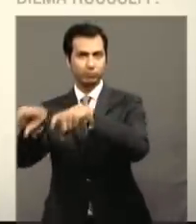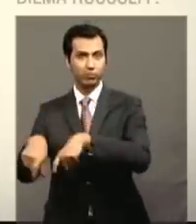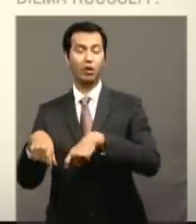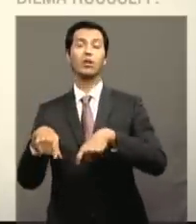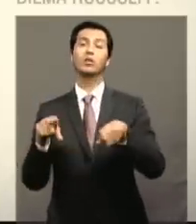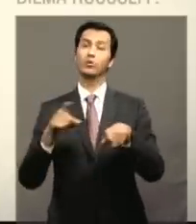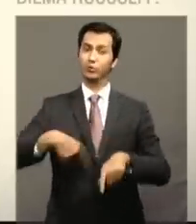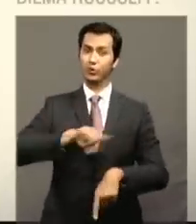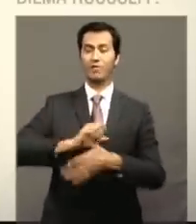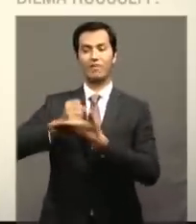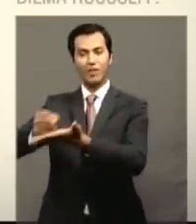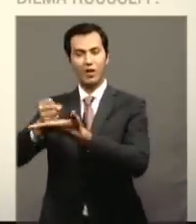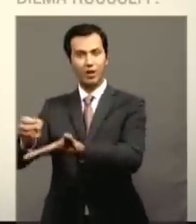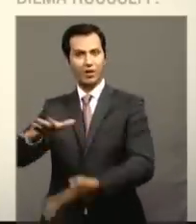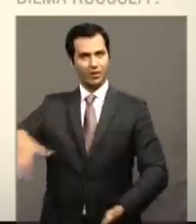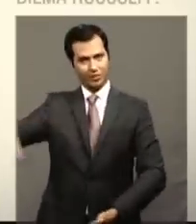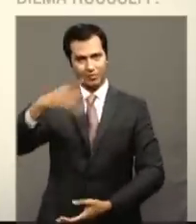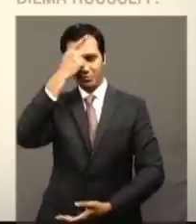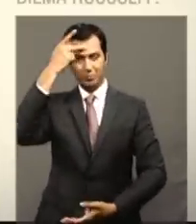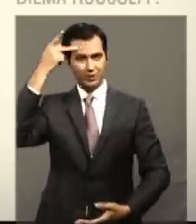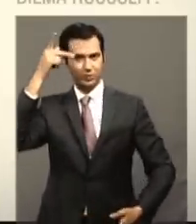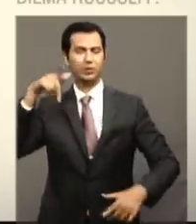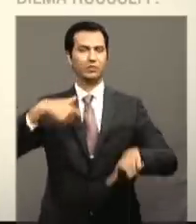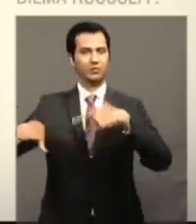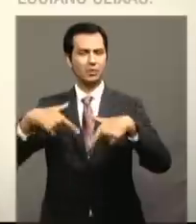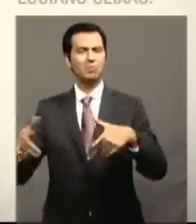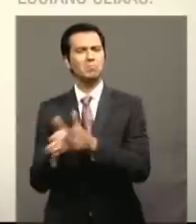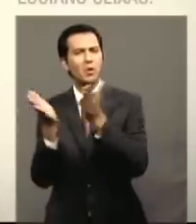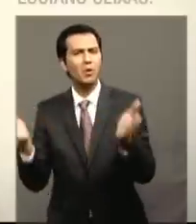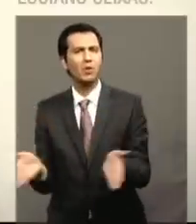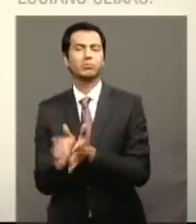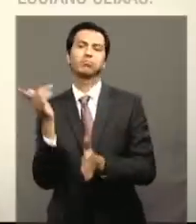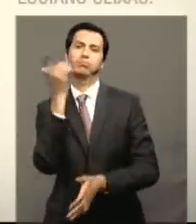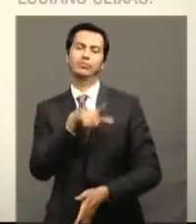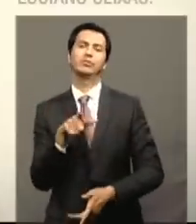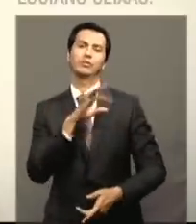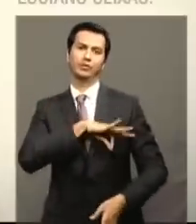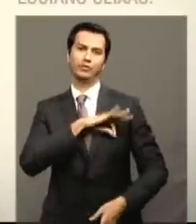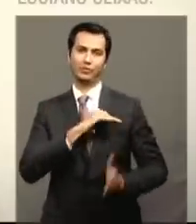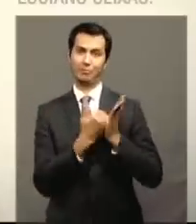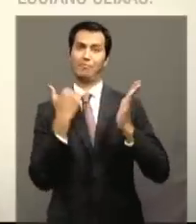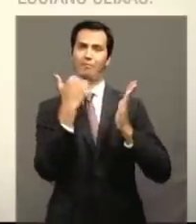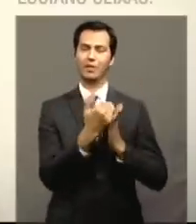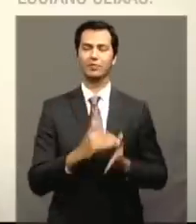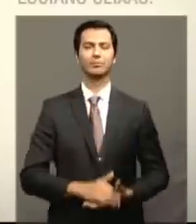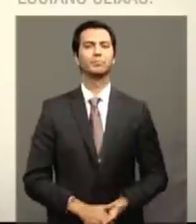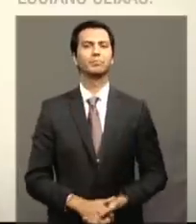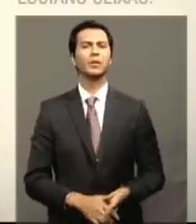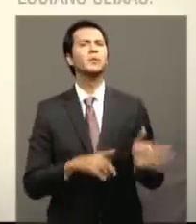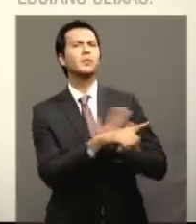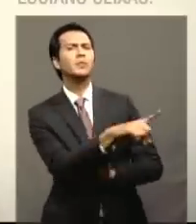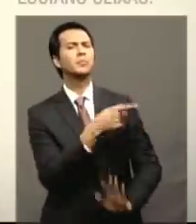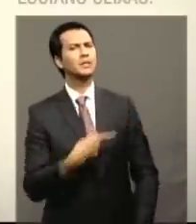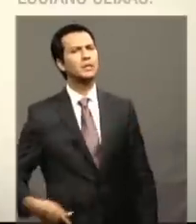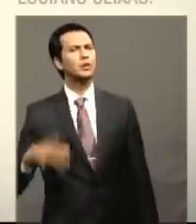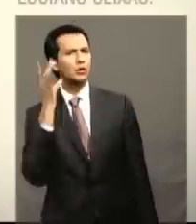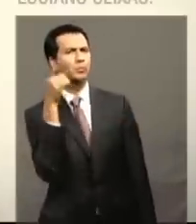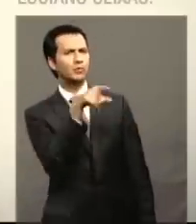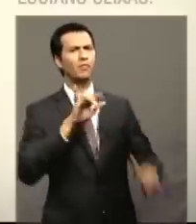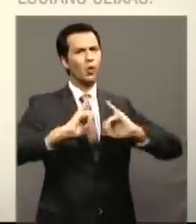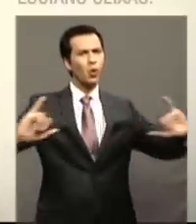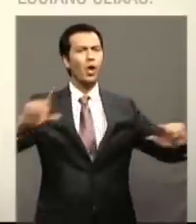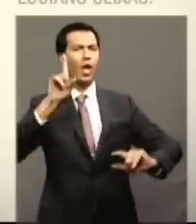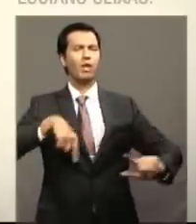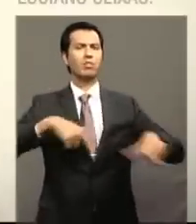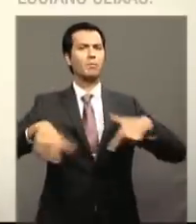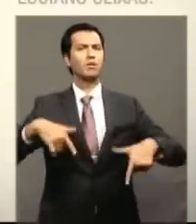renda dos Agricultores familiares mais pobres presidenta a senhora também anunciou ações de saúde paraa população extremamente